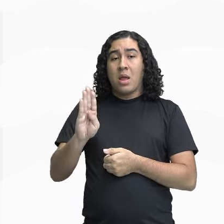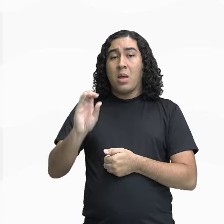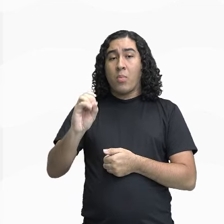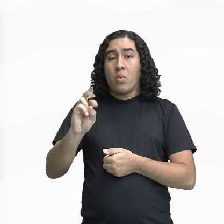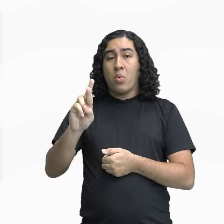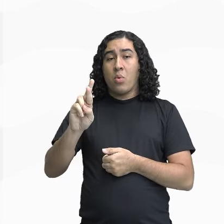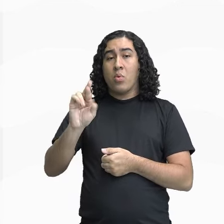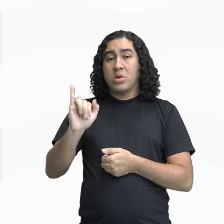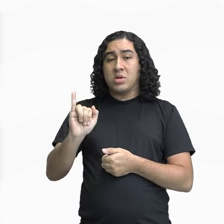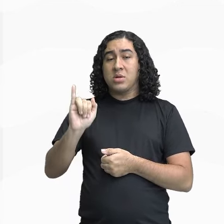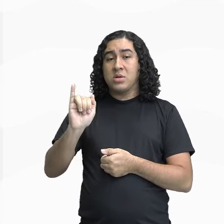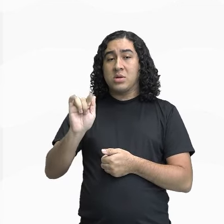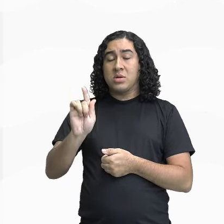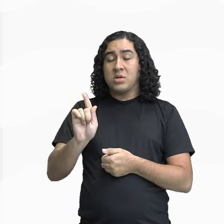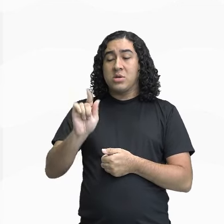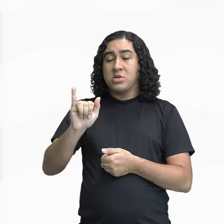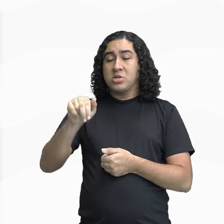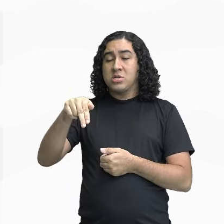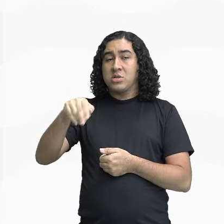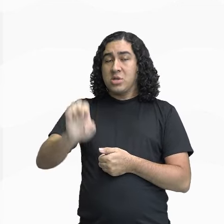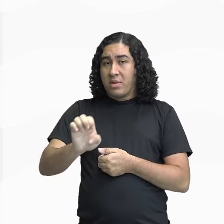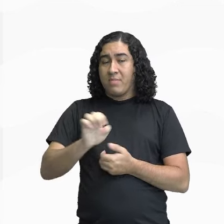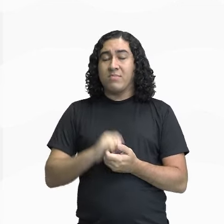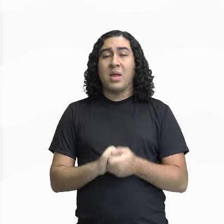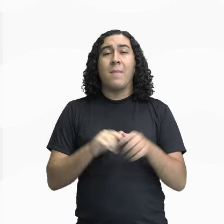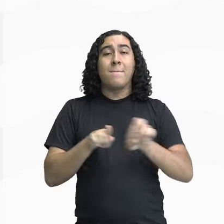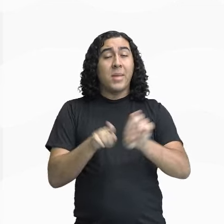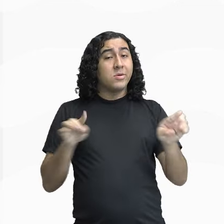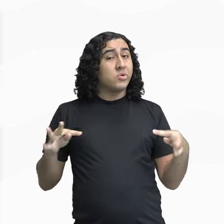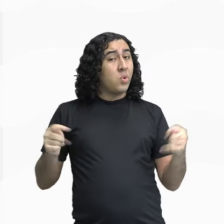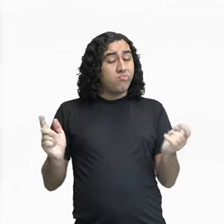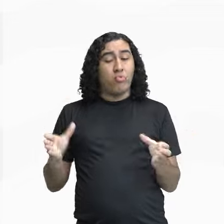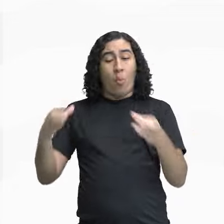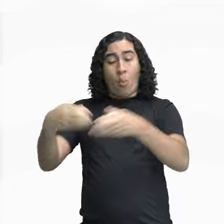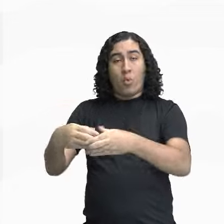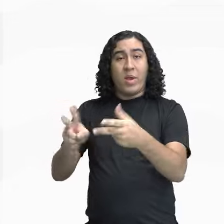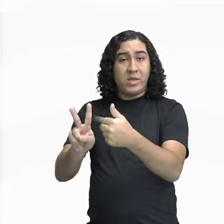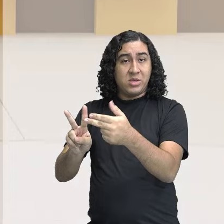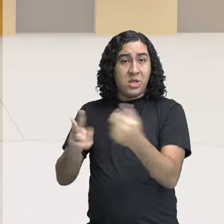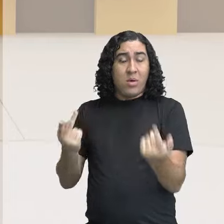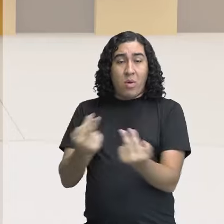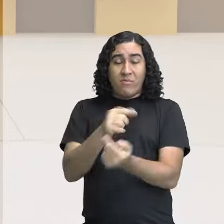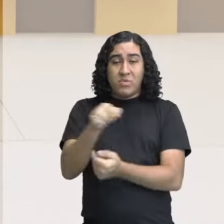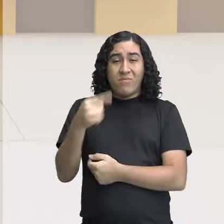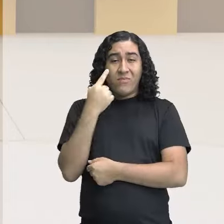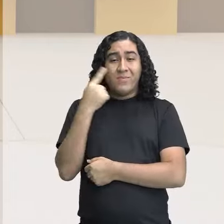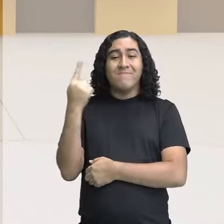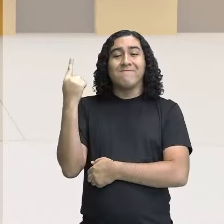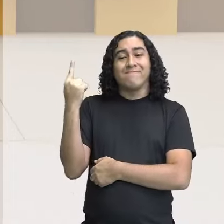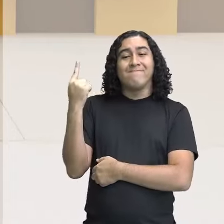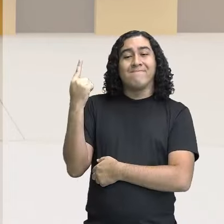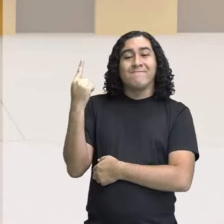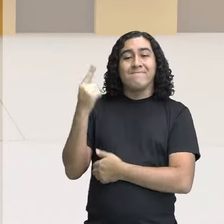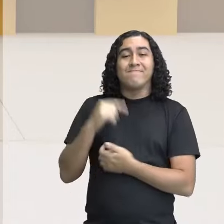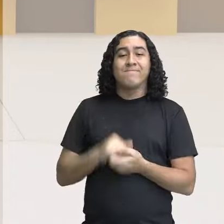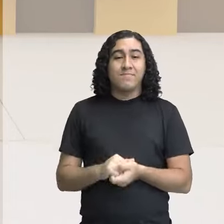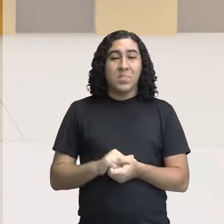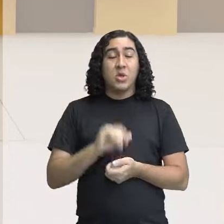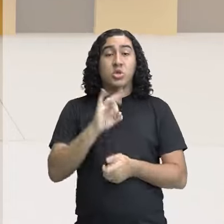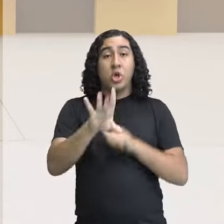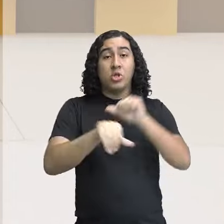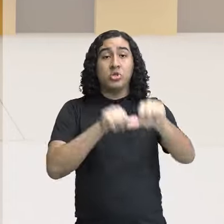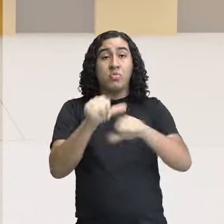aborígenes. Mas no fundo, todos são indígenas como estes que vocês estão vendo aqui na nossa tela. Só muda